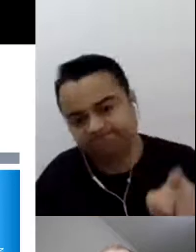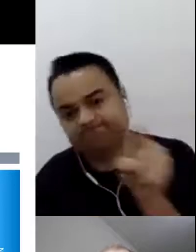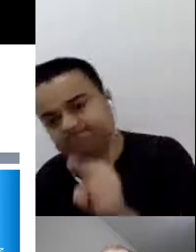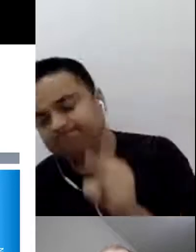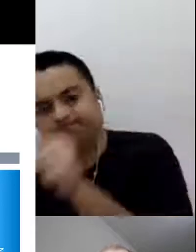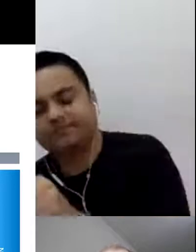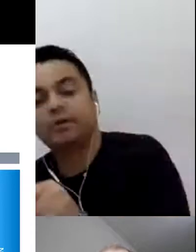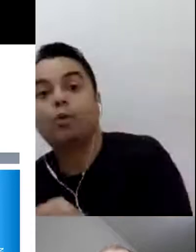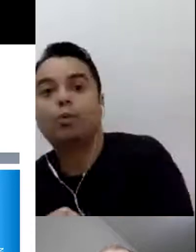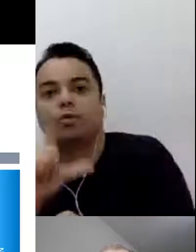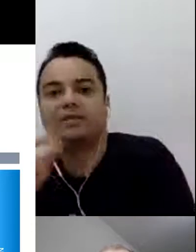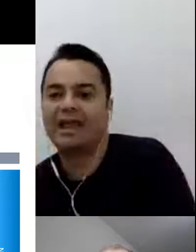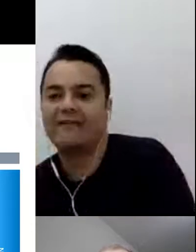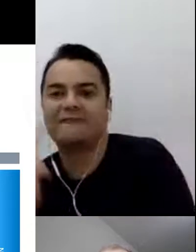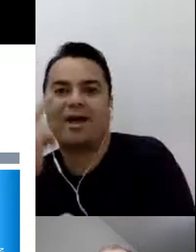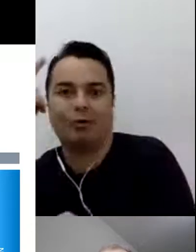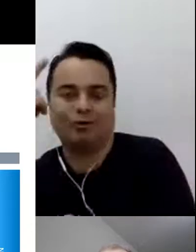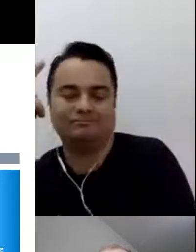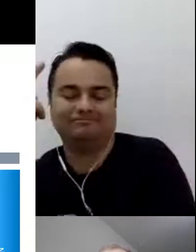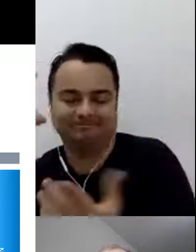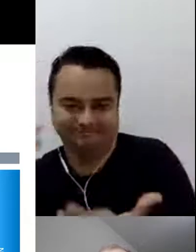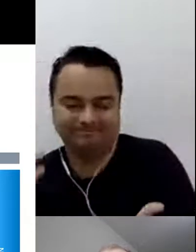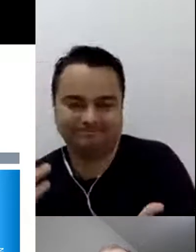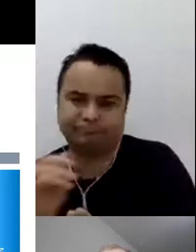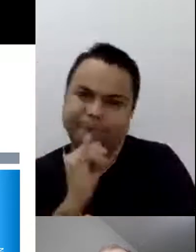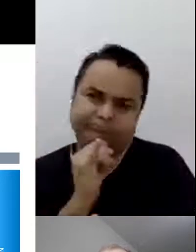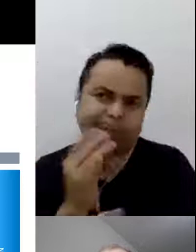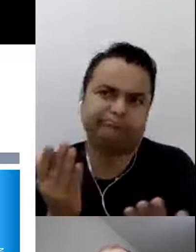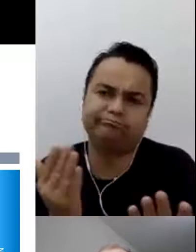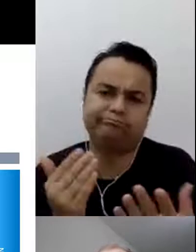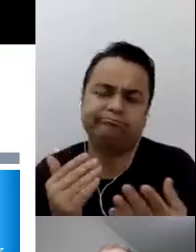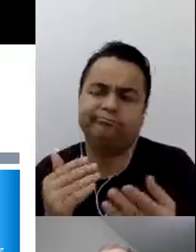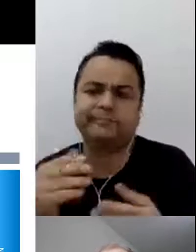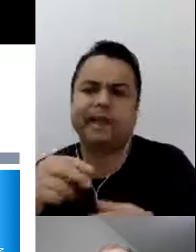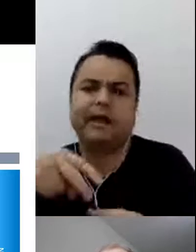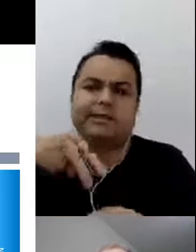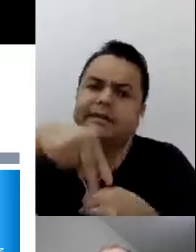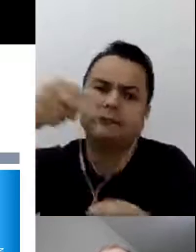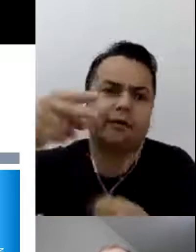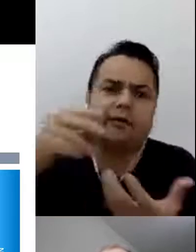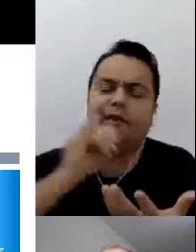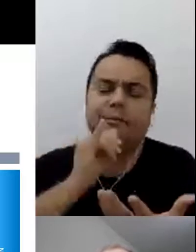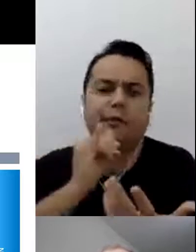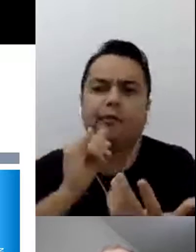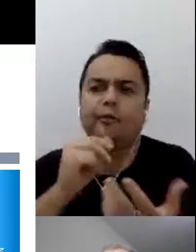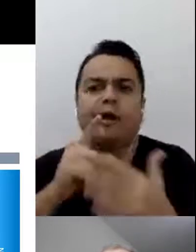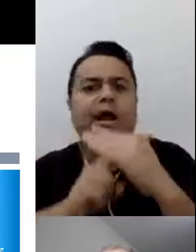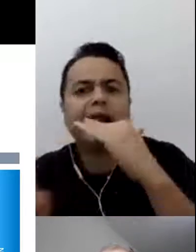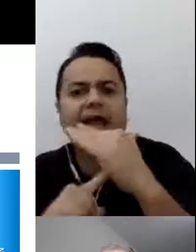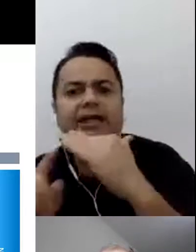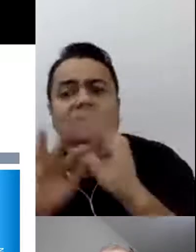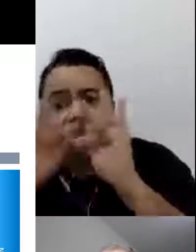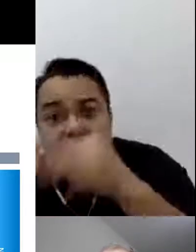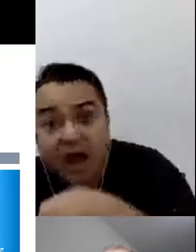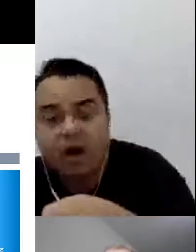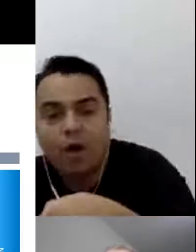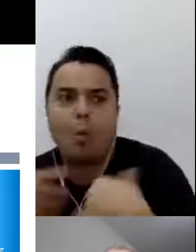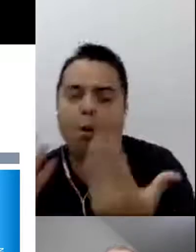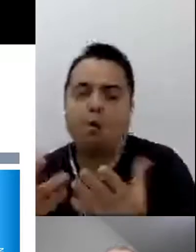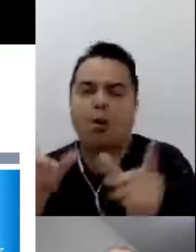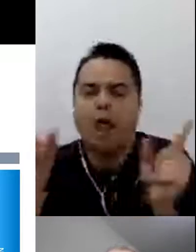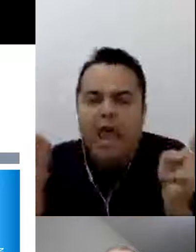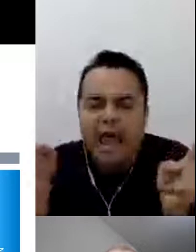agregado, seja a nível de venda de serviço para um cliente final, seja a nível de redução de custo de